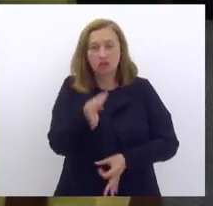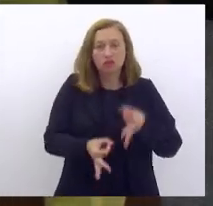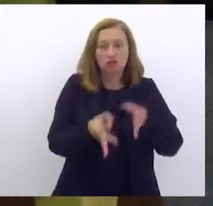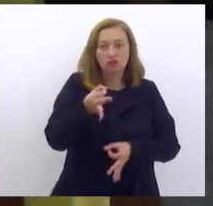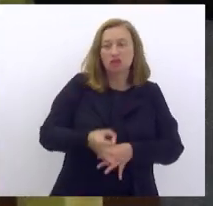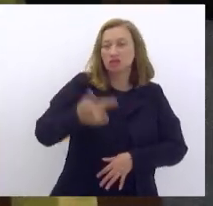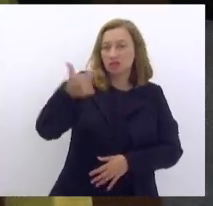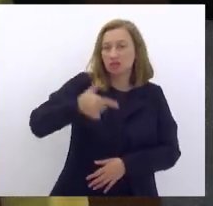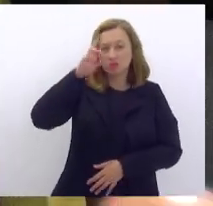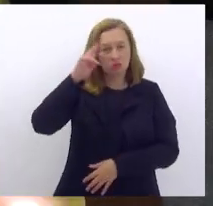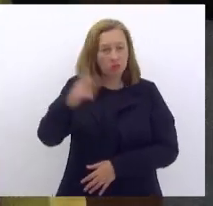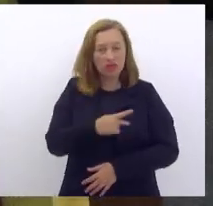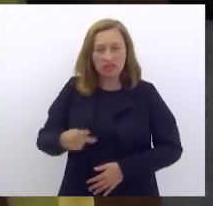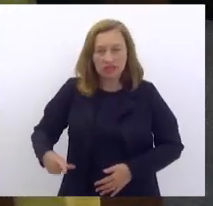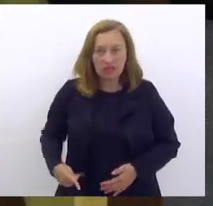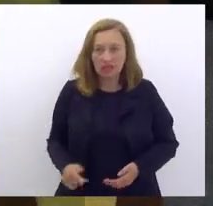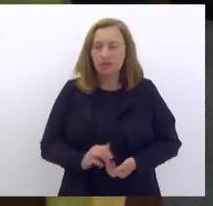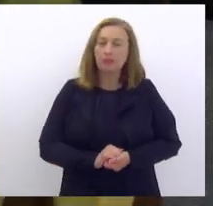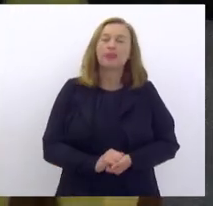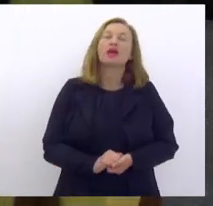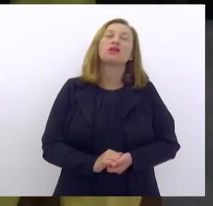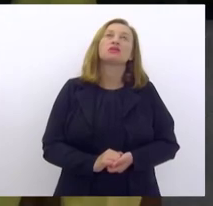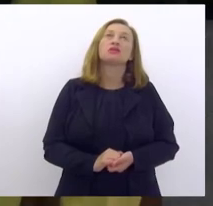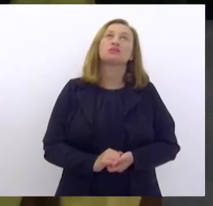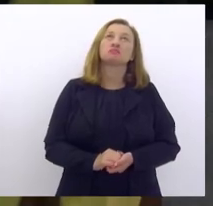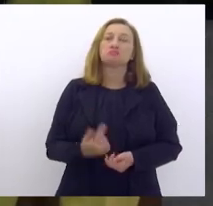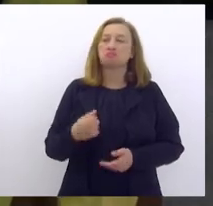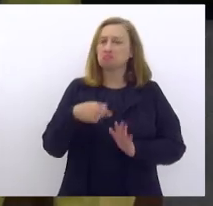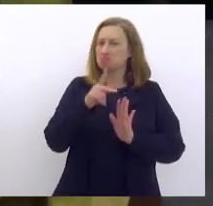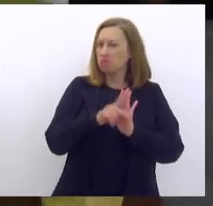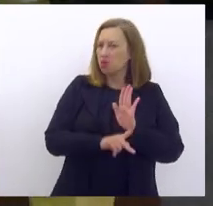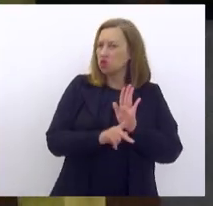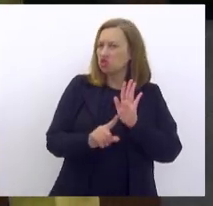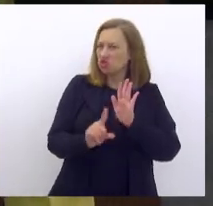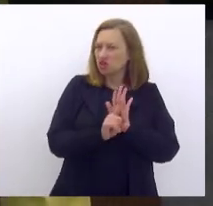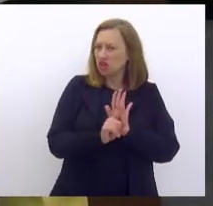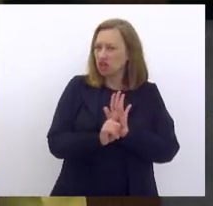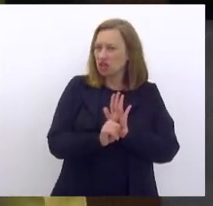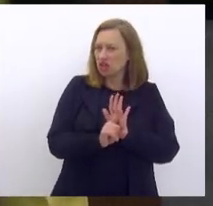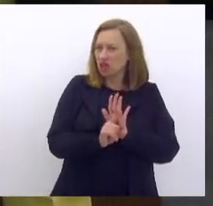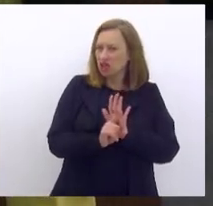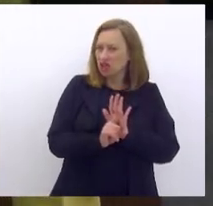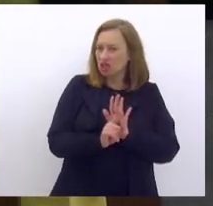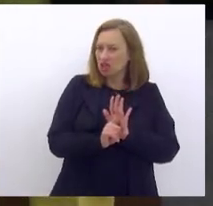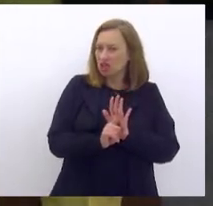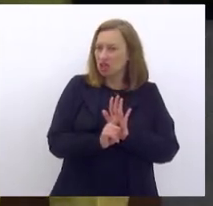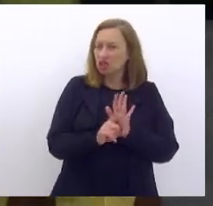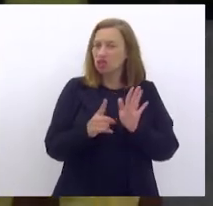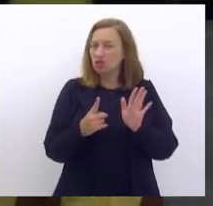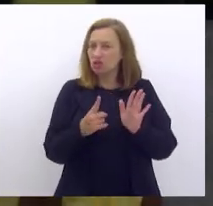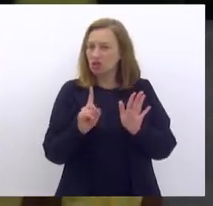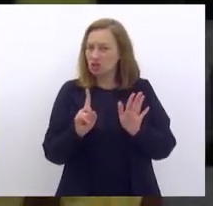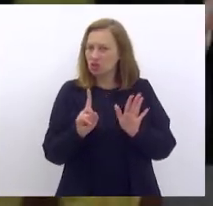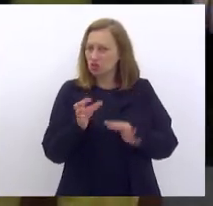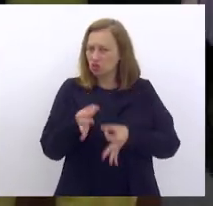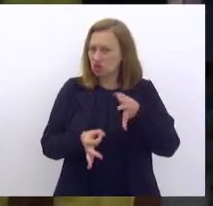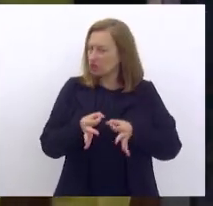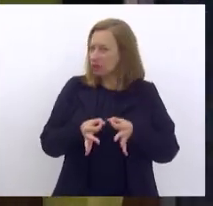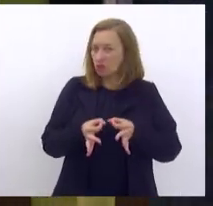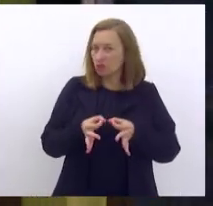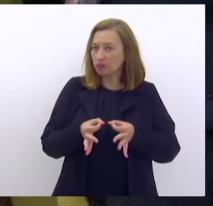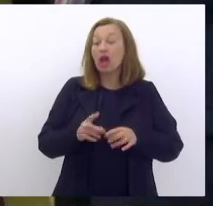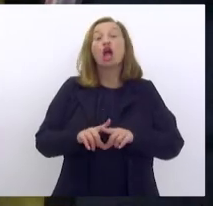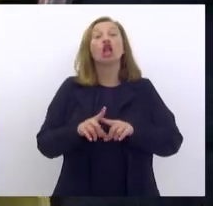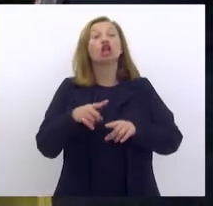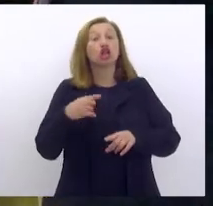presidente. Nós não estamos com esse projeto de lei fazendo justiça, não. Nós